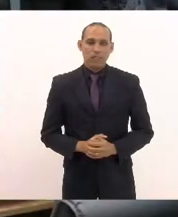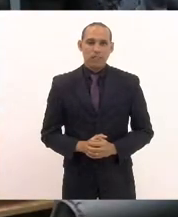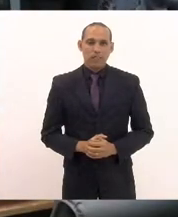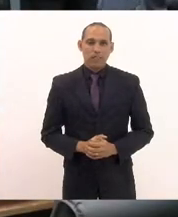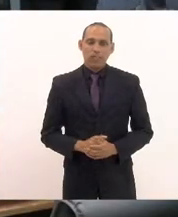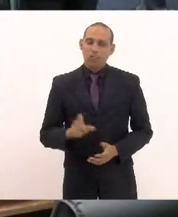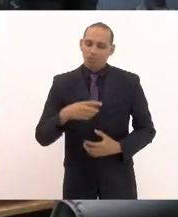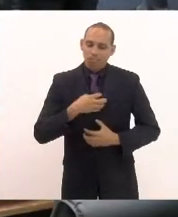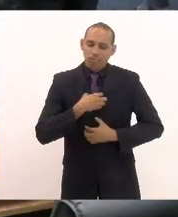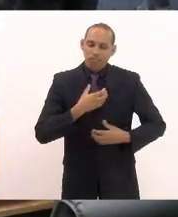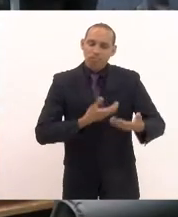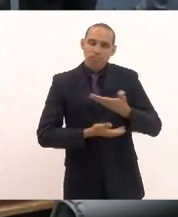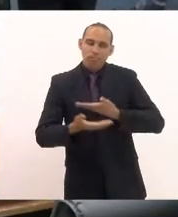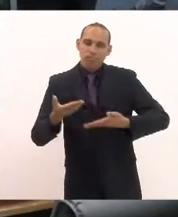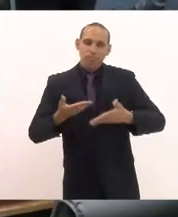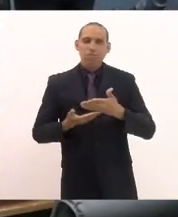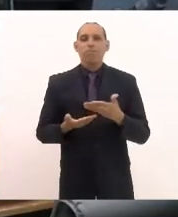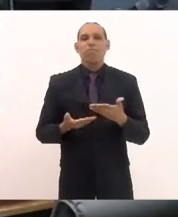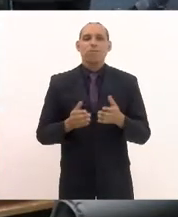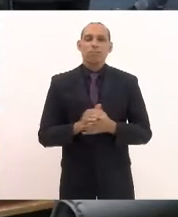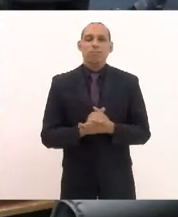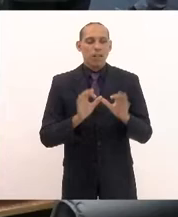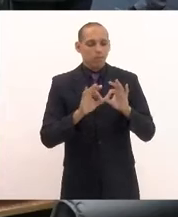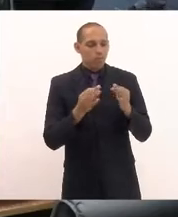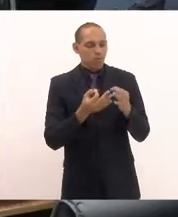Nossa solidariedade a toda a família.